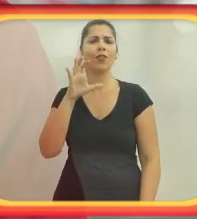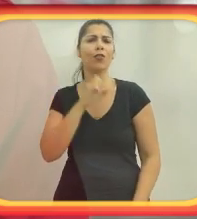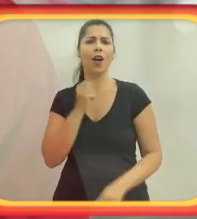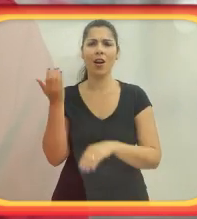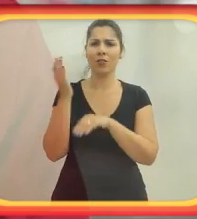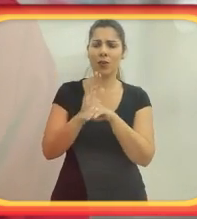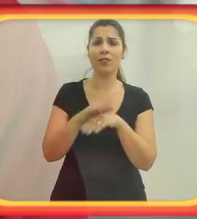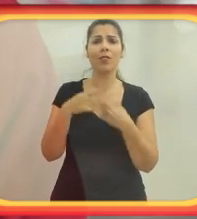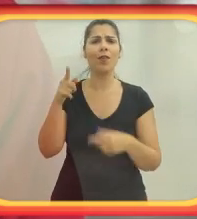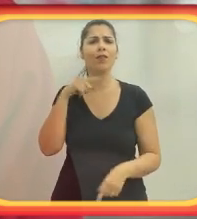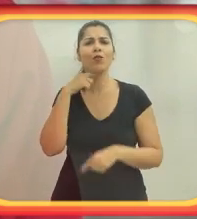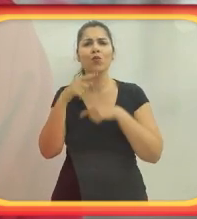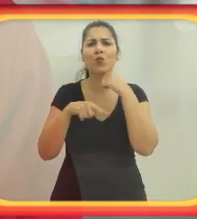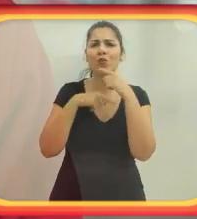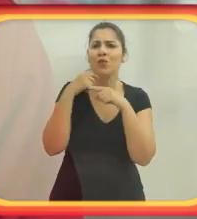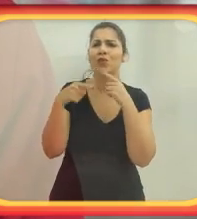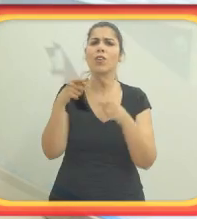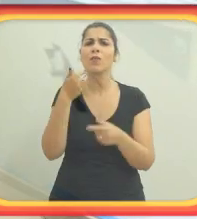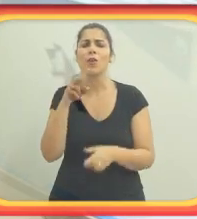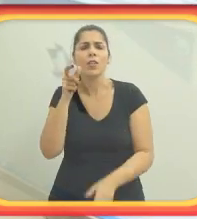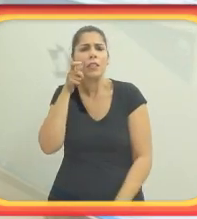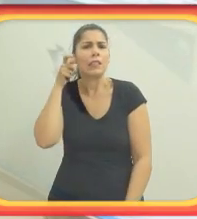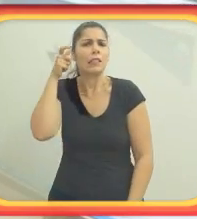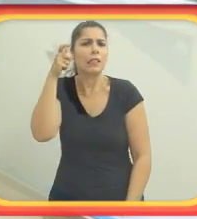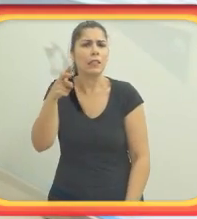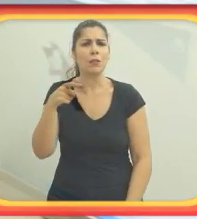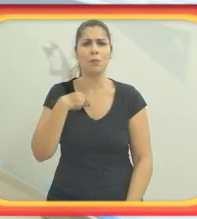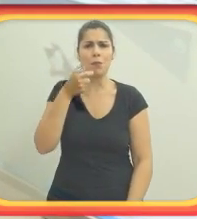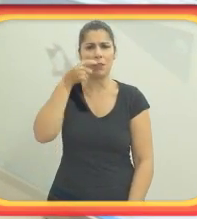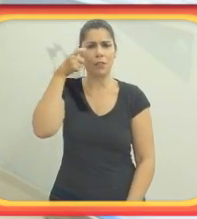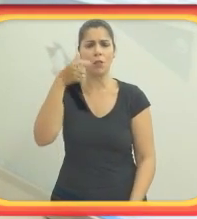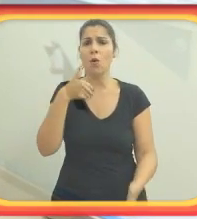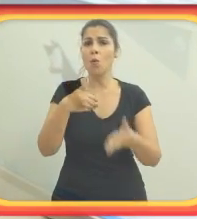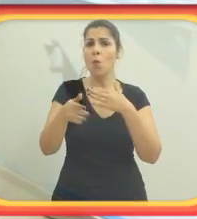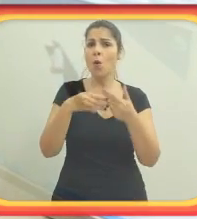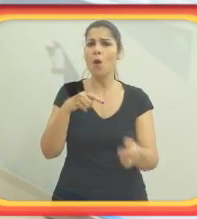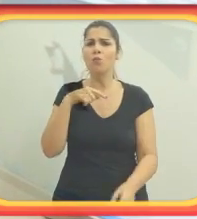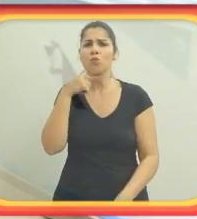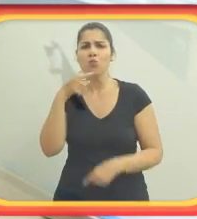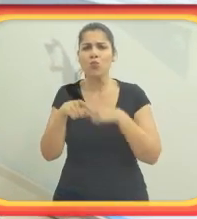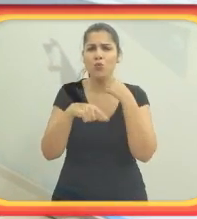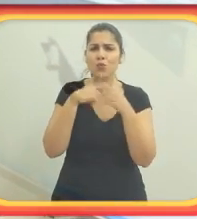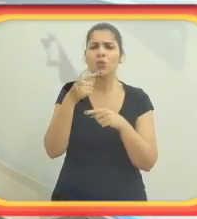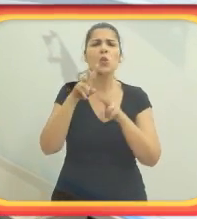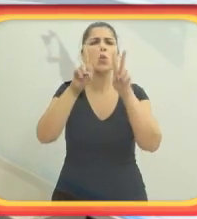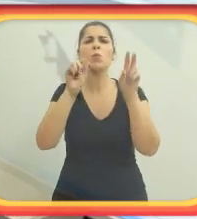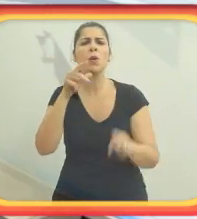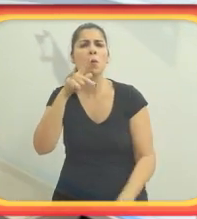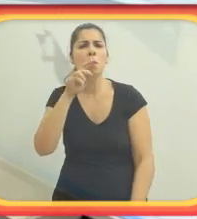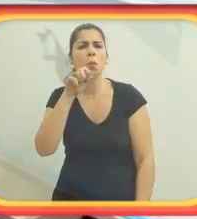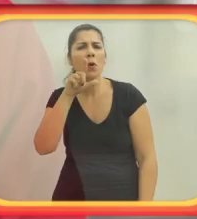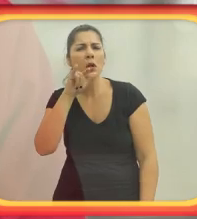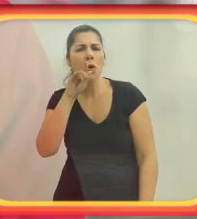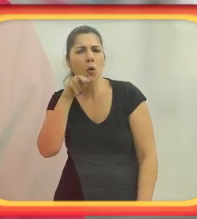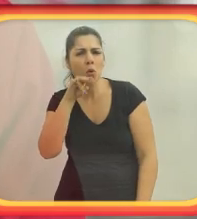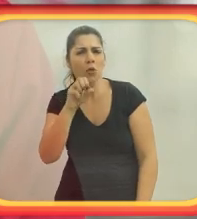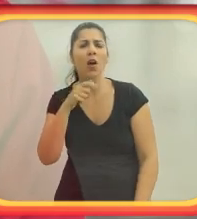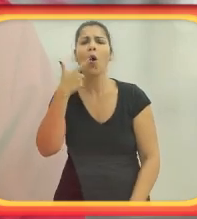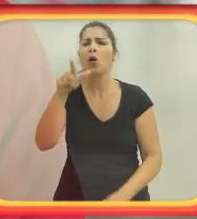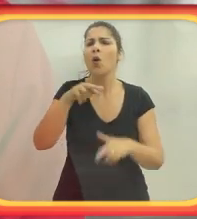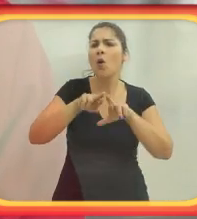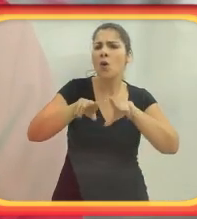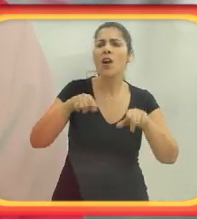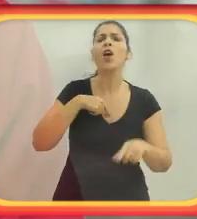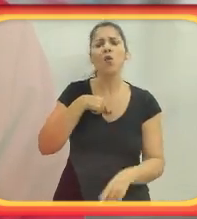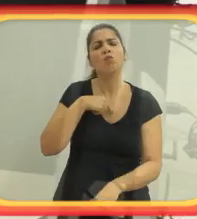interesse. Quando eu tiro as dúvidas sobre os polígonos e outras coisas, aí eu tiro dúvidas com ele. Rafael